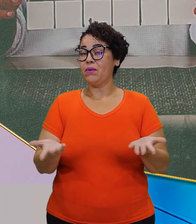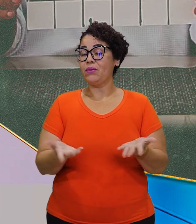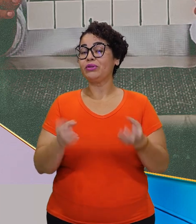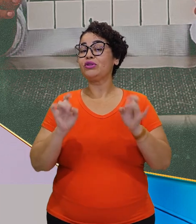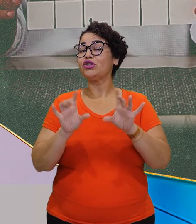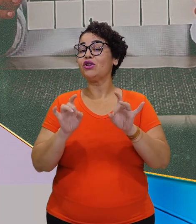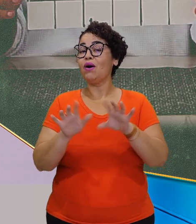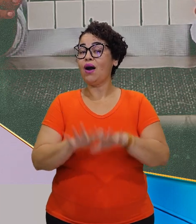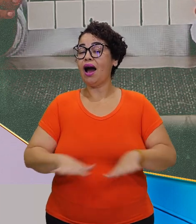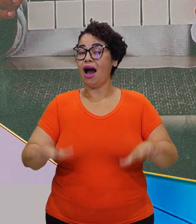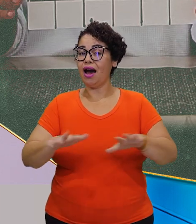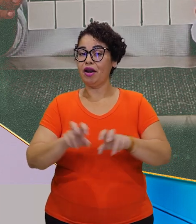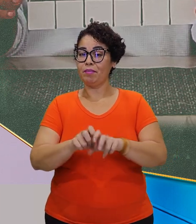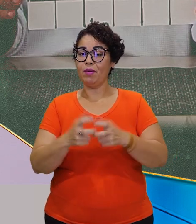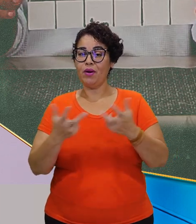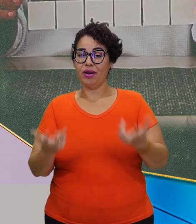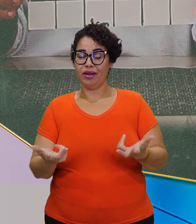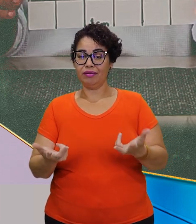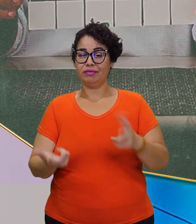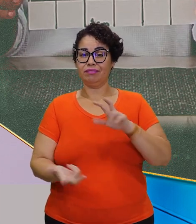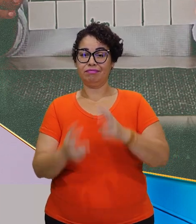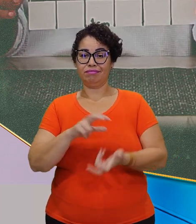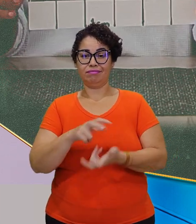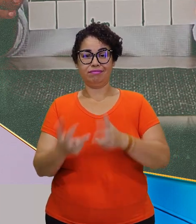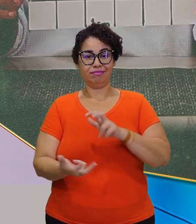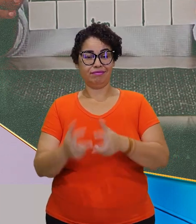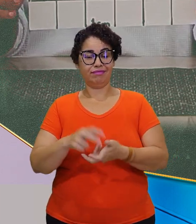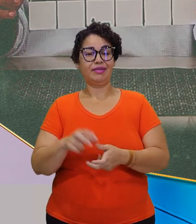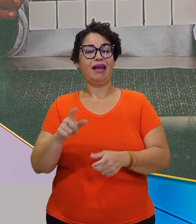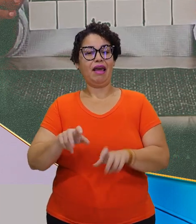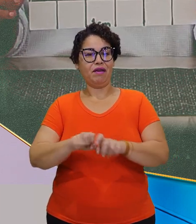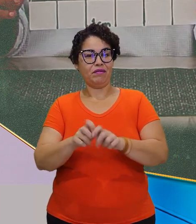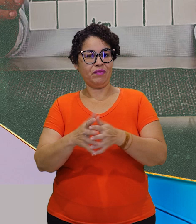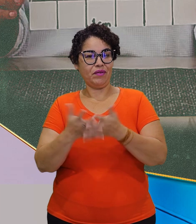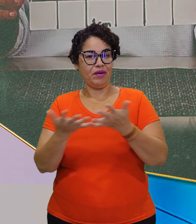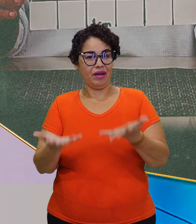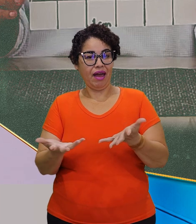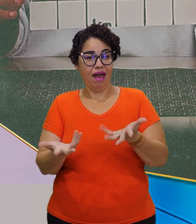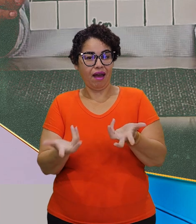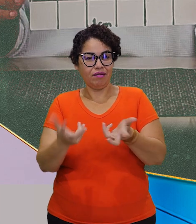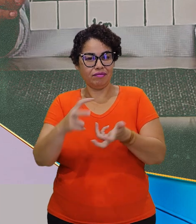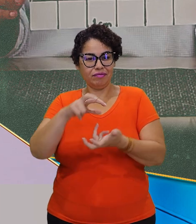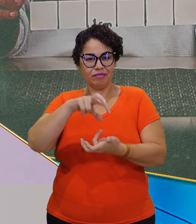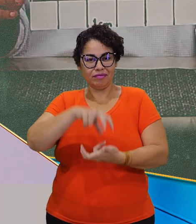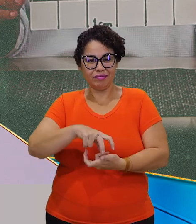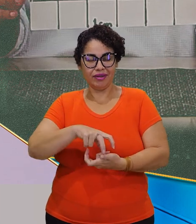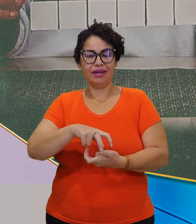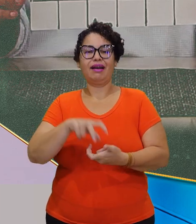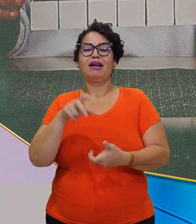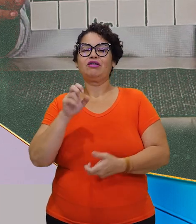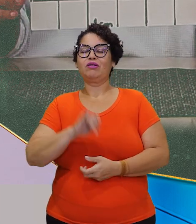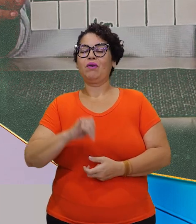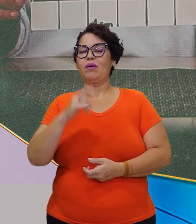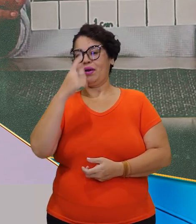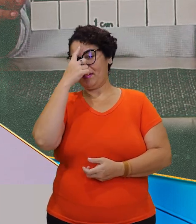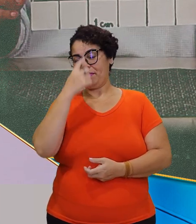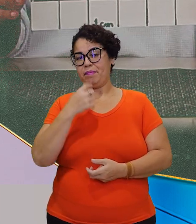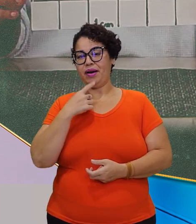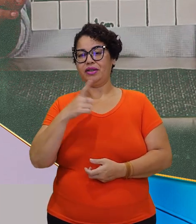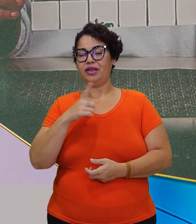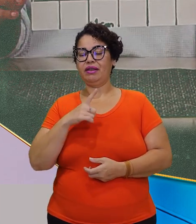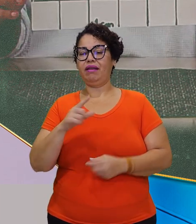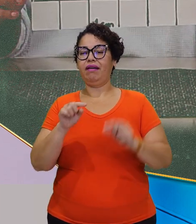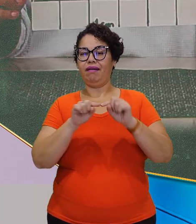tratando apenas da área de polígonos. Polígonos são figuras planas fechadas, formadas apenas por segmentos